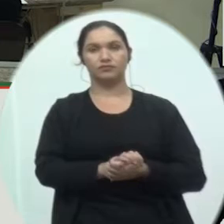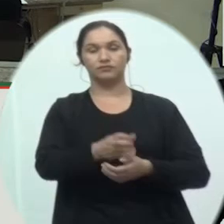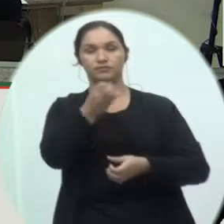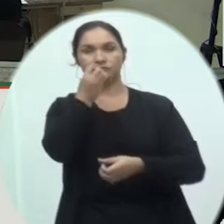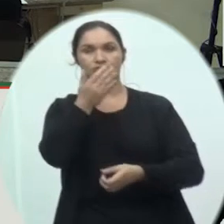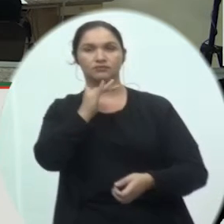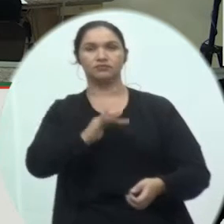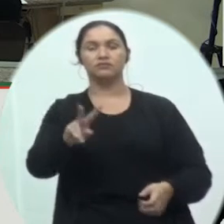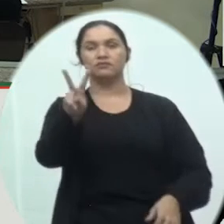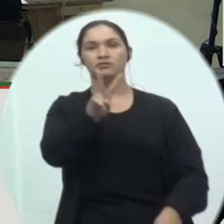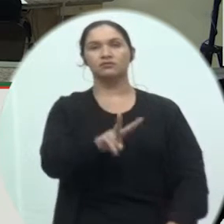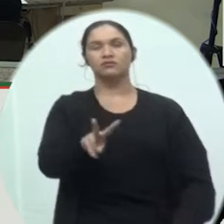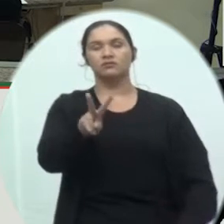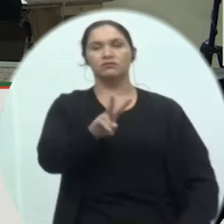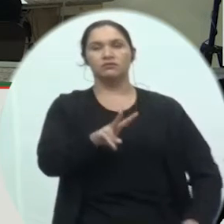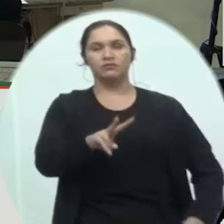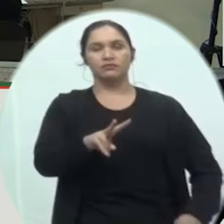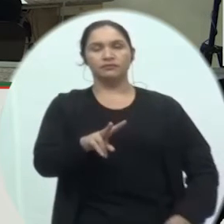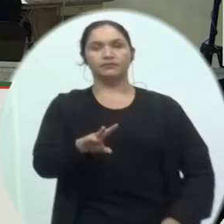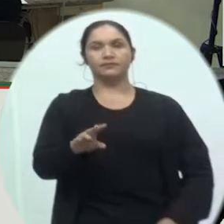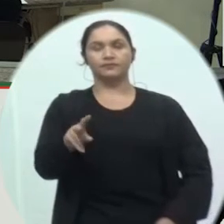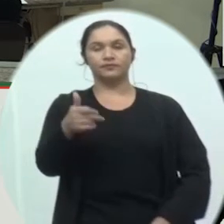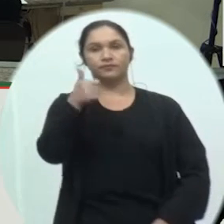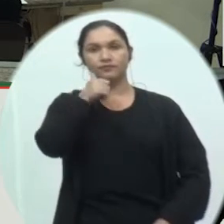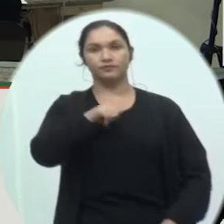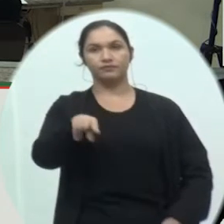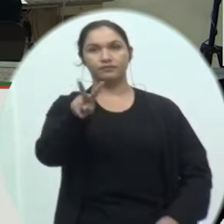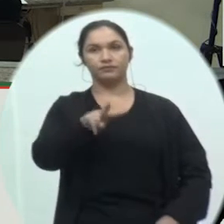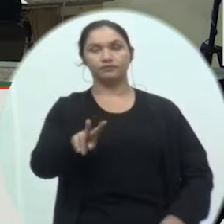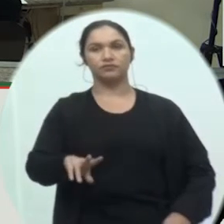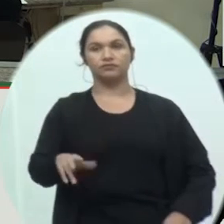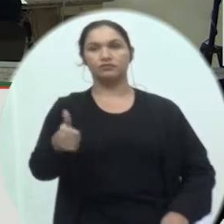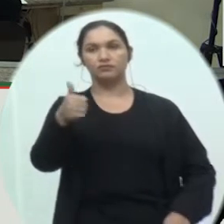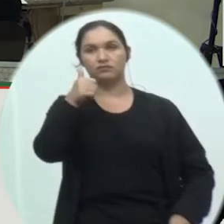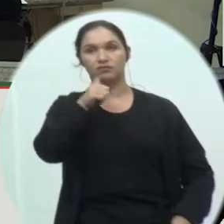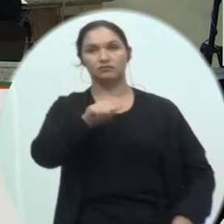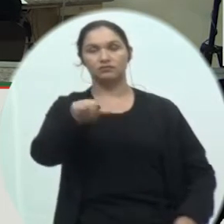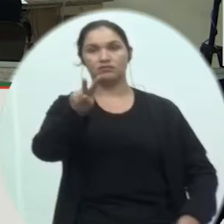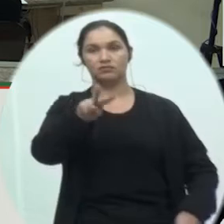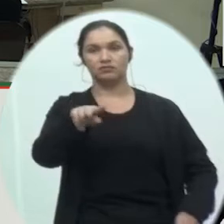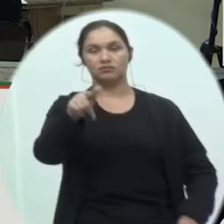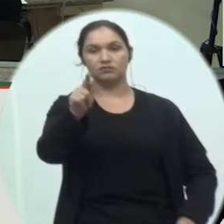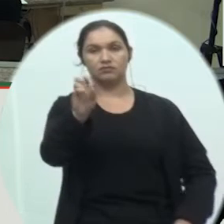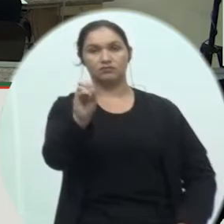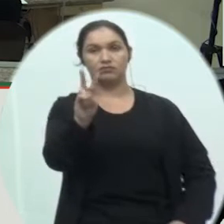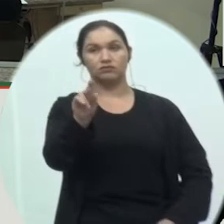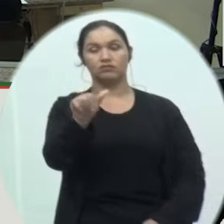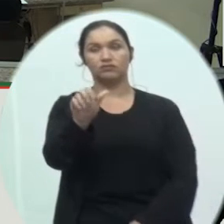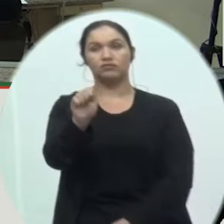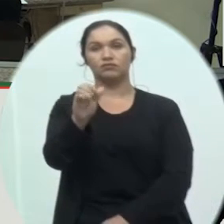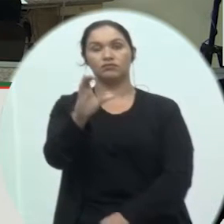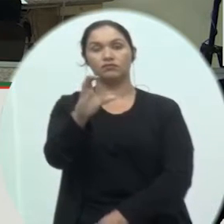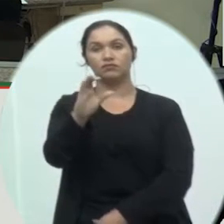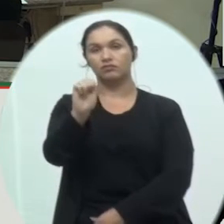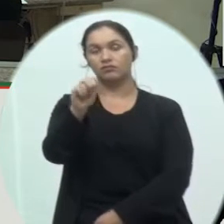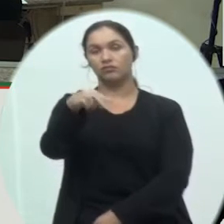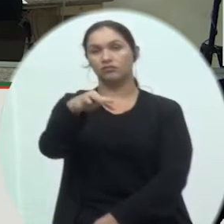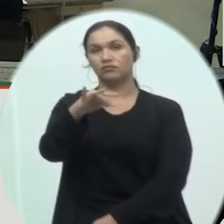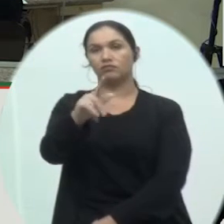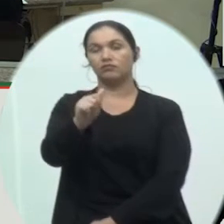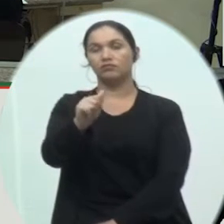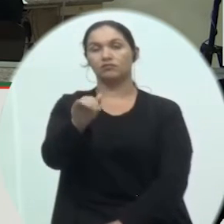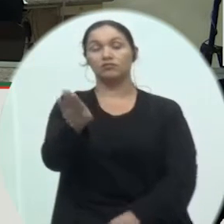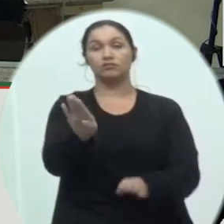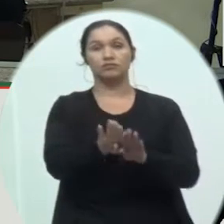Boa tarde, vereadores, vereadora. Vereadora Giovana, vereadora Camila, os colegas vereadores